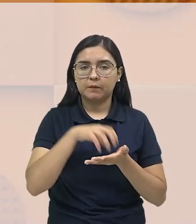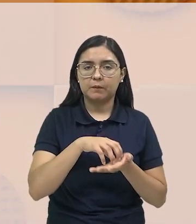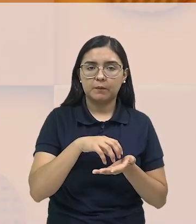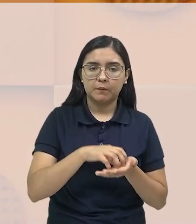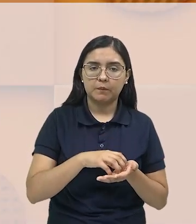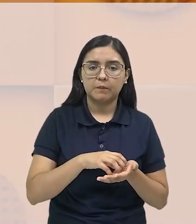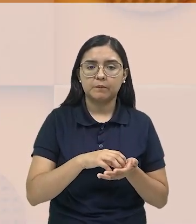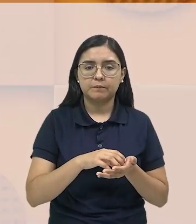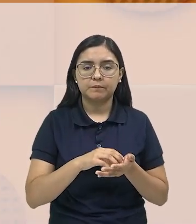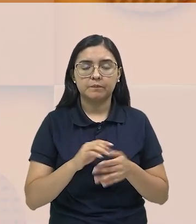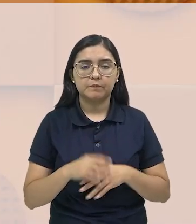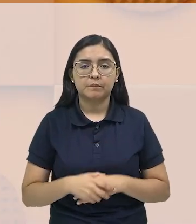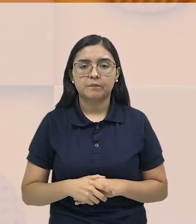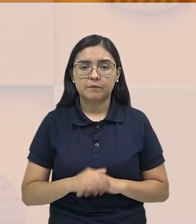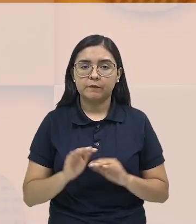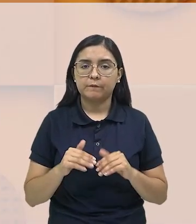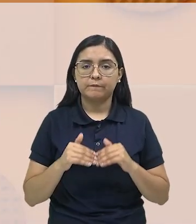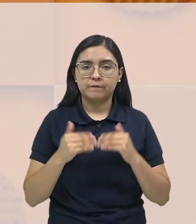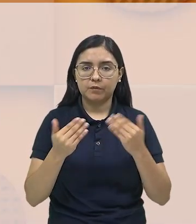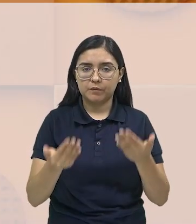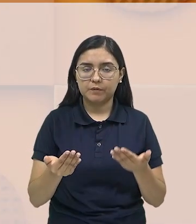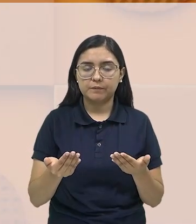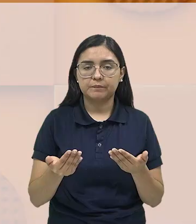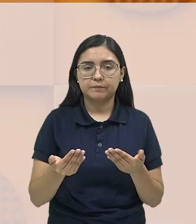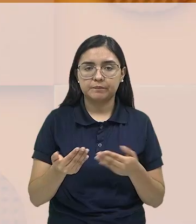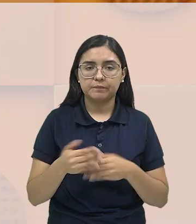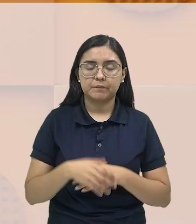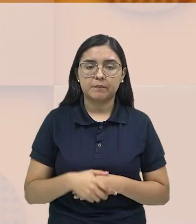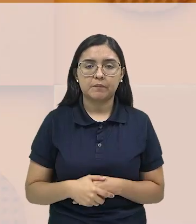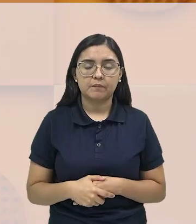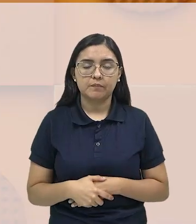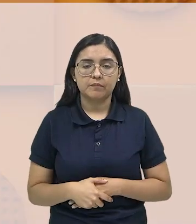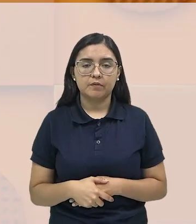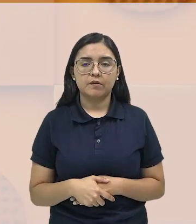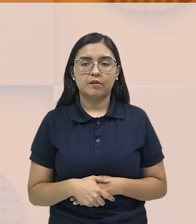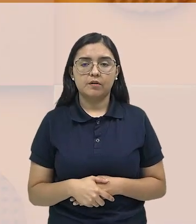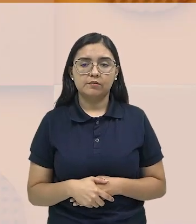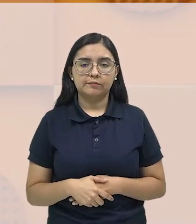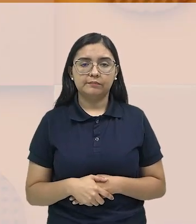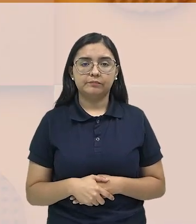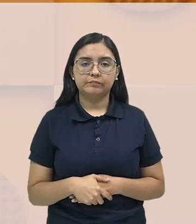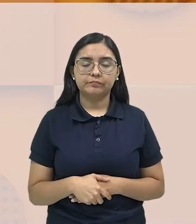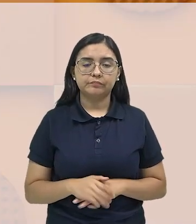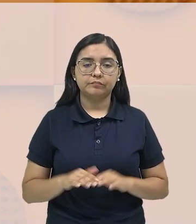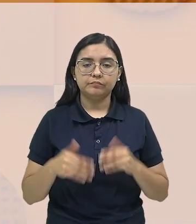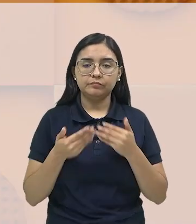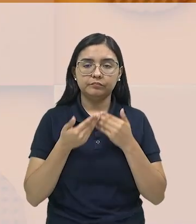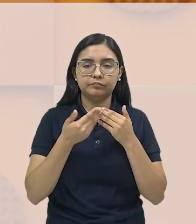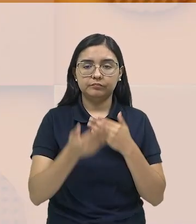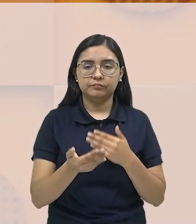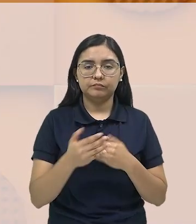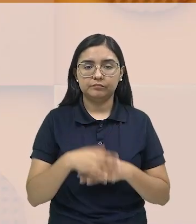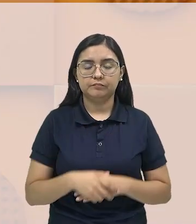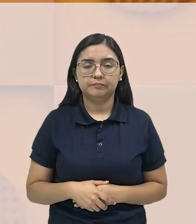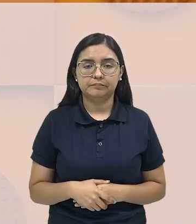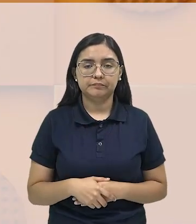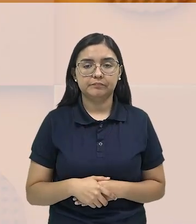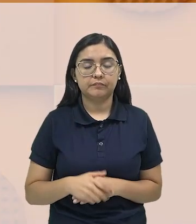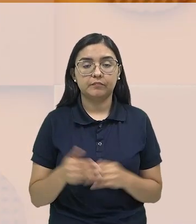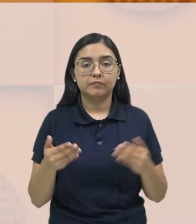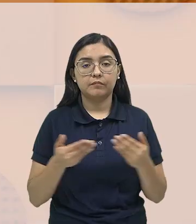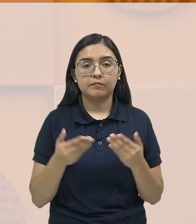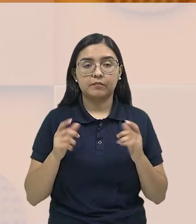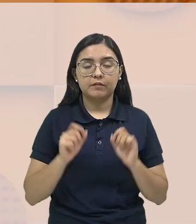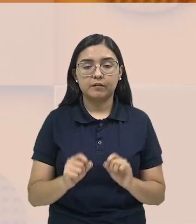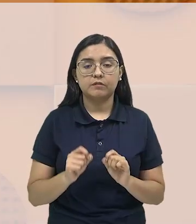um local fora daquele território específico, dentro daquelas fronteiras, tá bem? Vamos dar continuidade à nossa aula agora